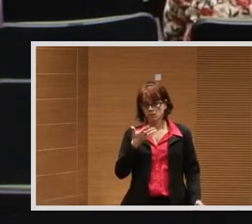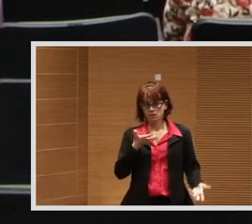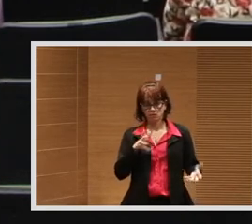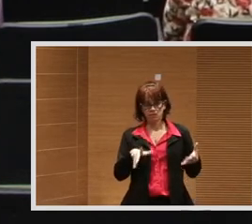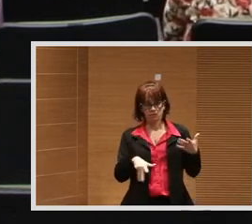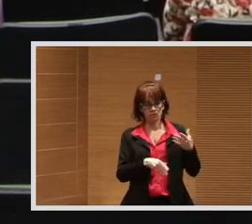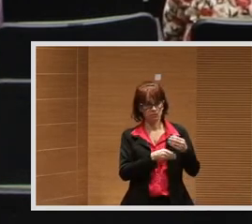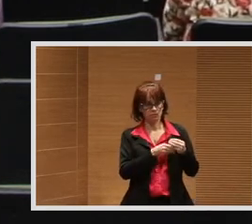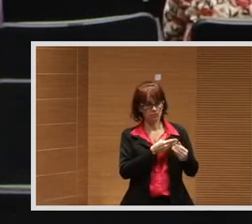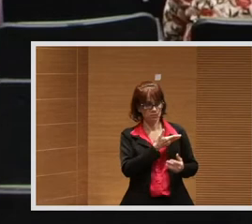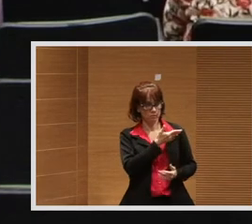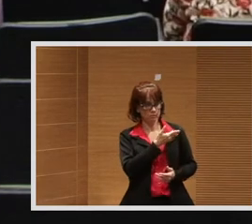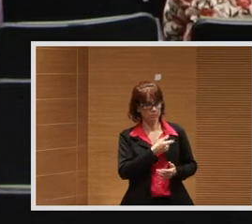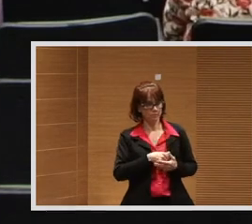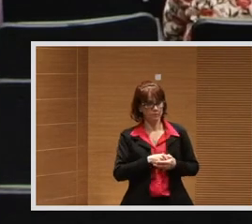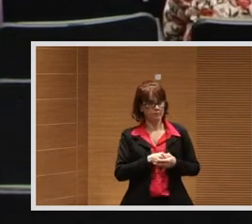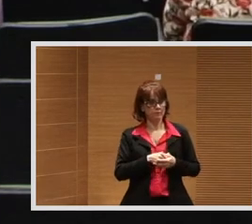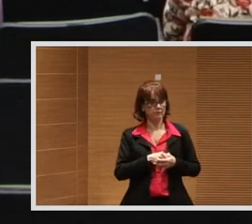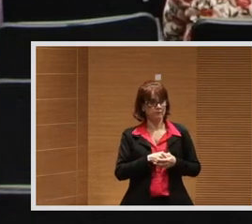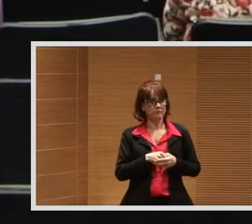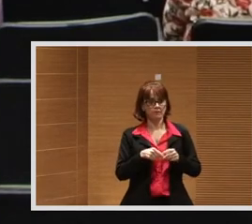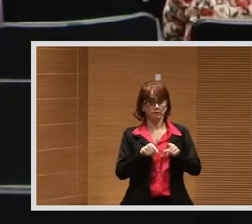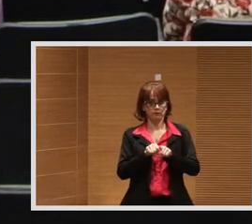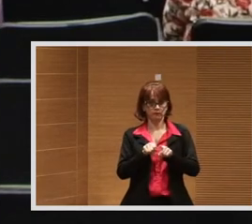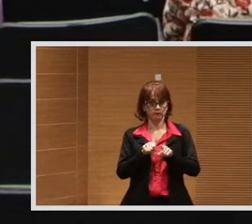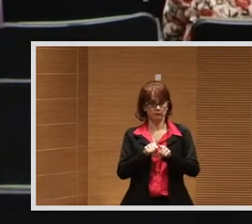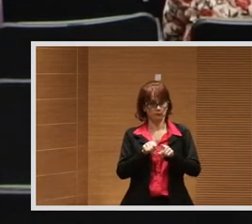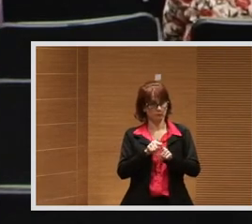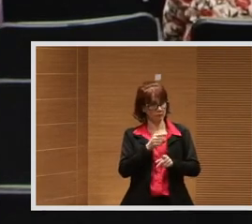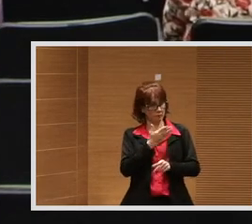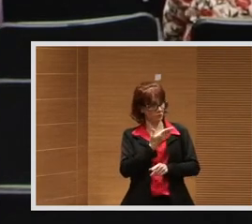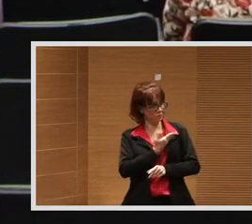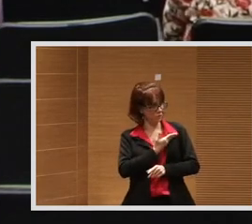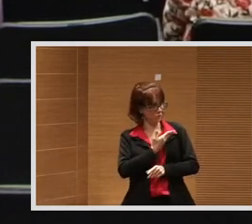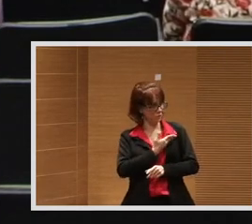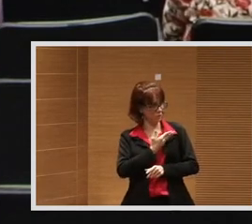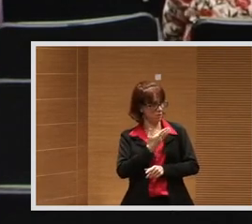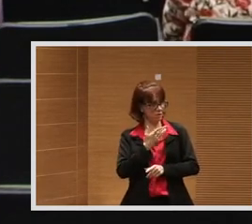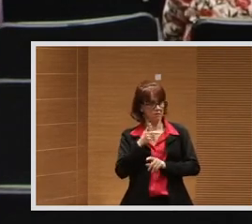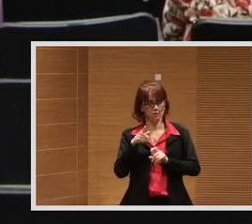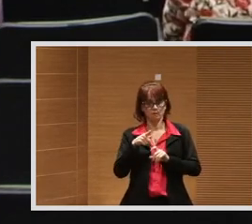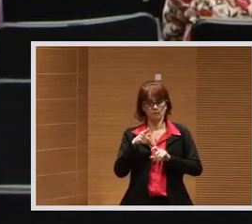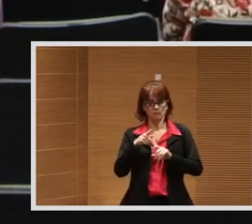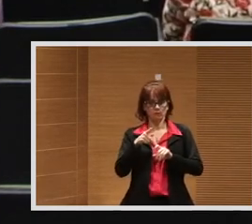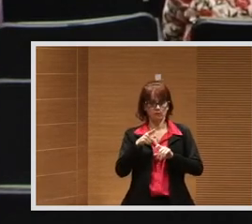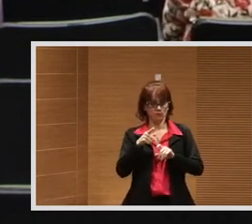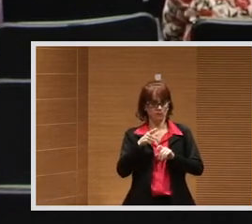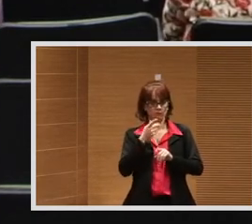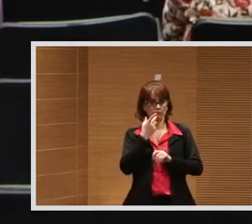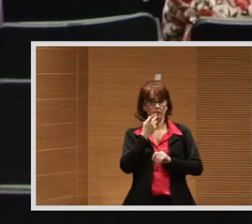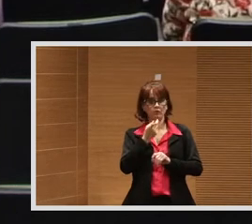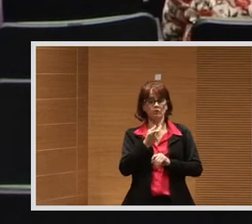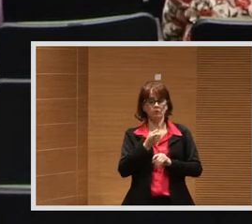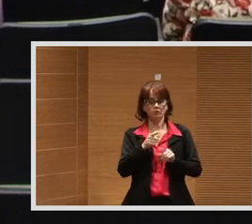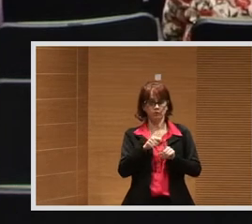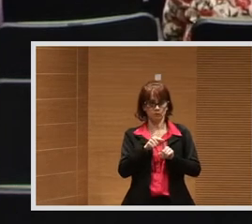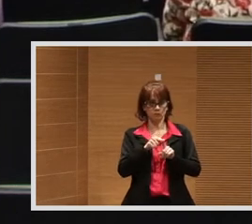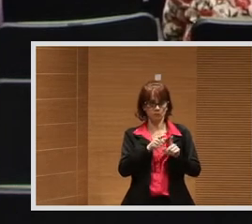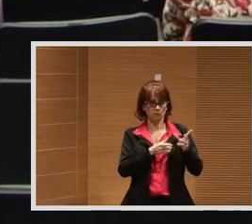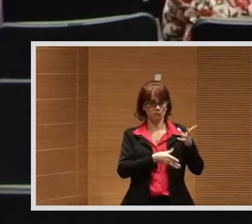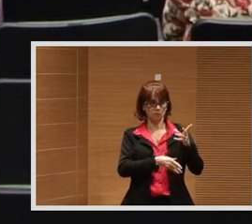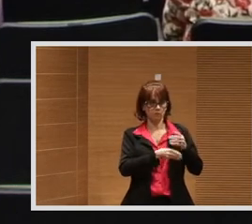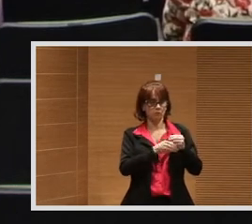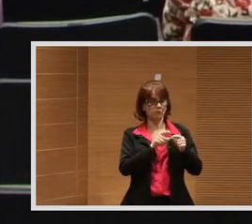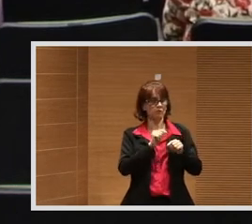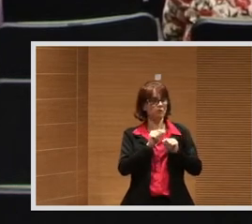a inclusive, ao que o colega pediatra ele traz no comentário dele também, que ele